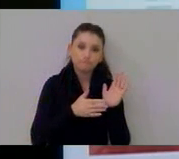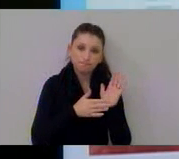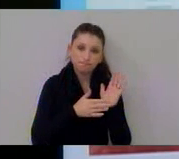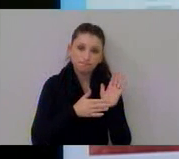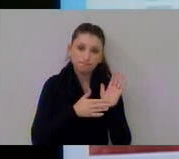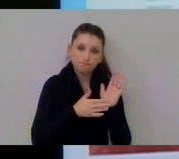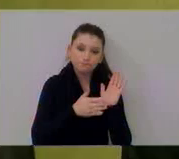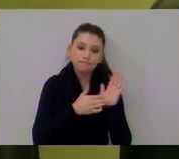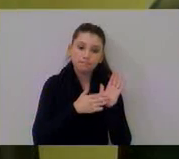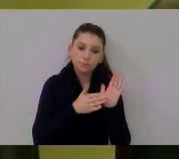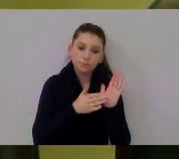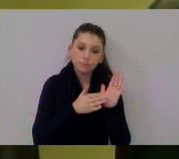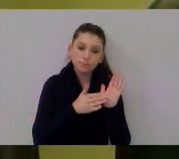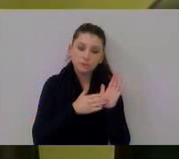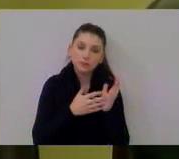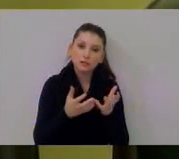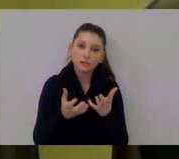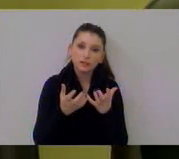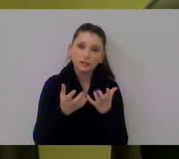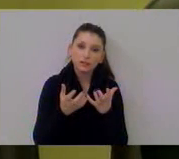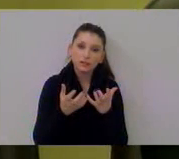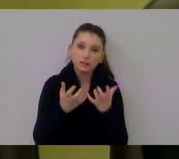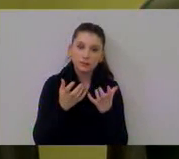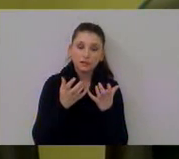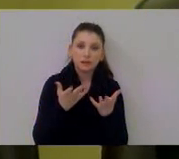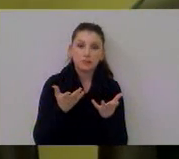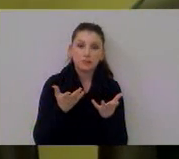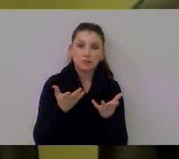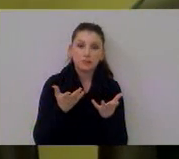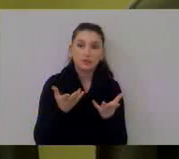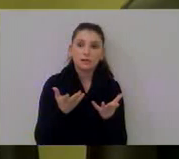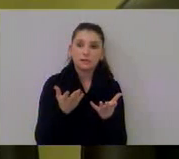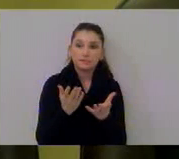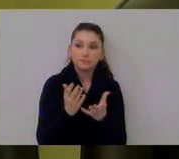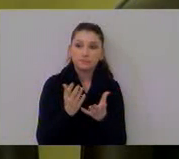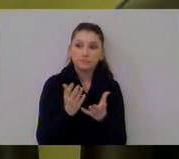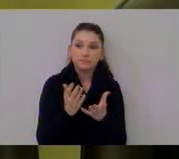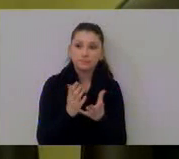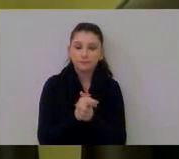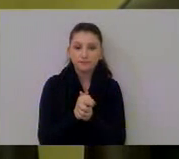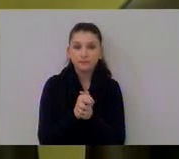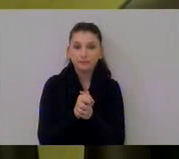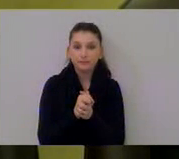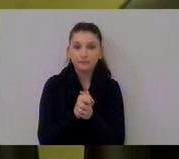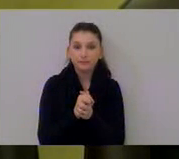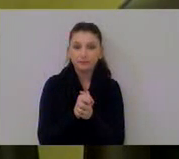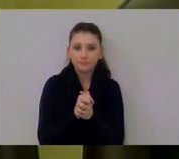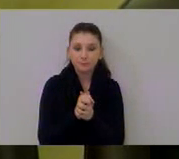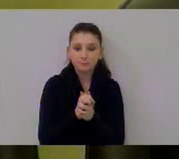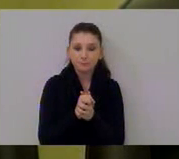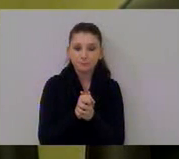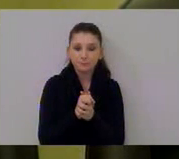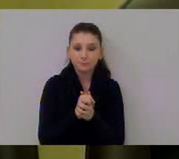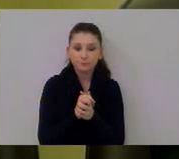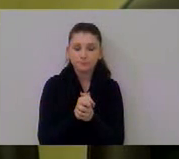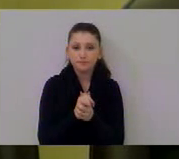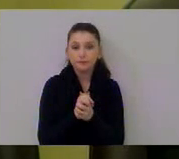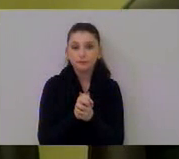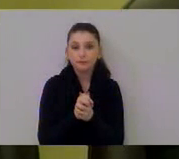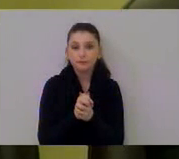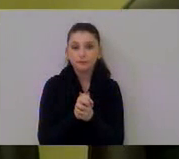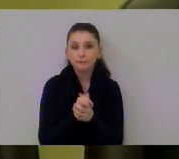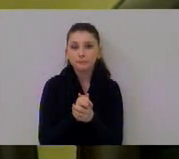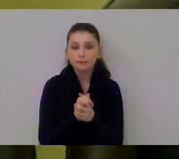tem cobrado com bastante veemência essa demanda.